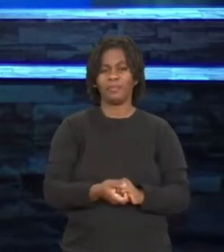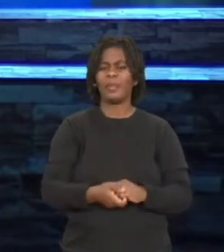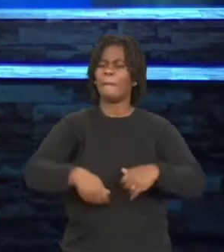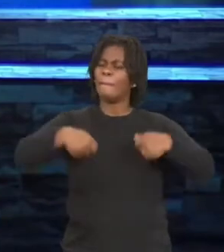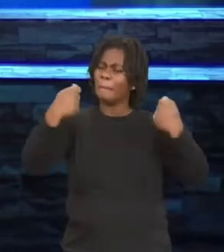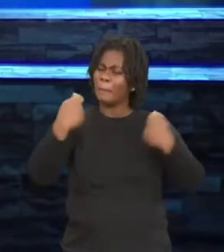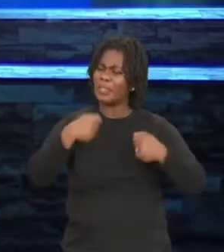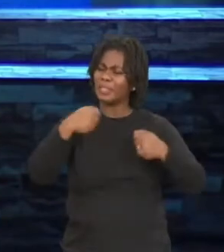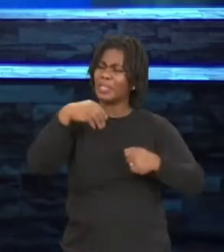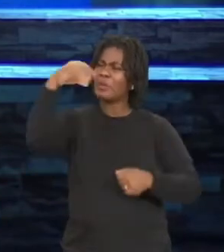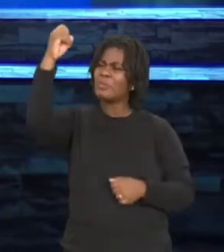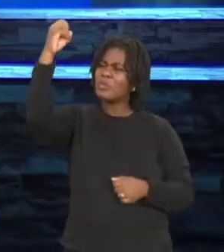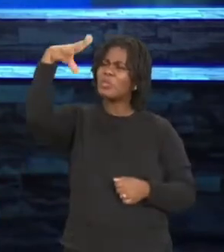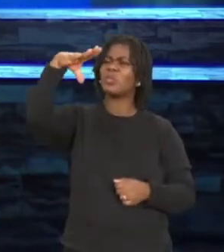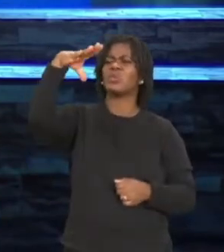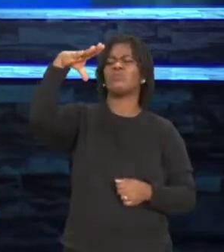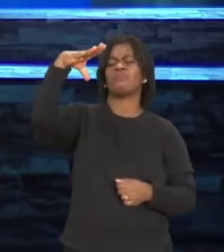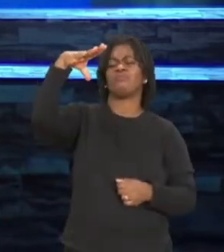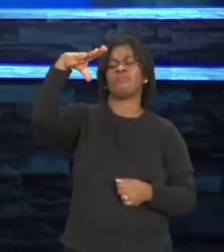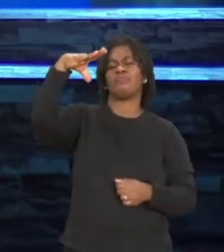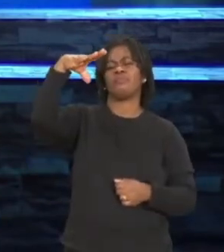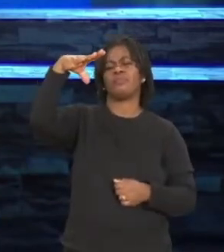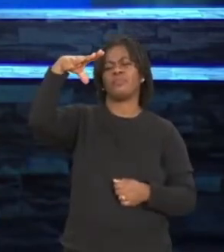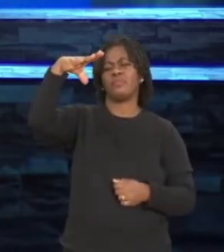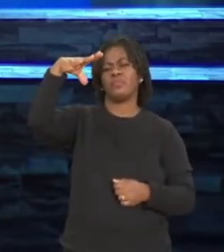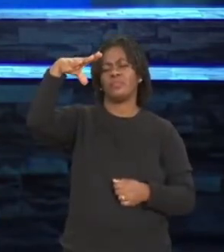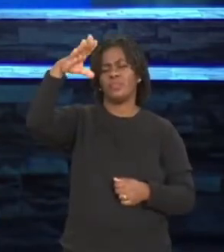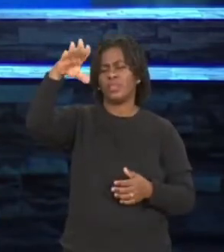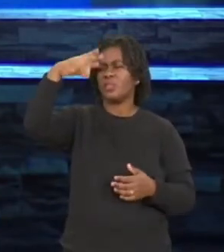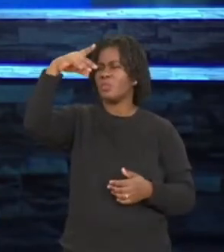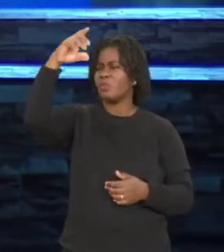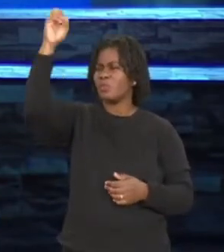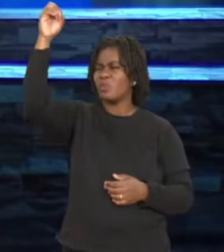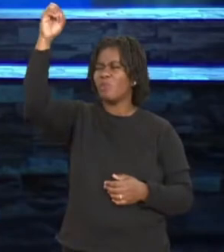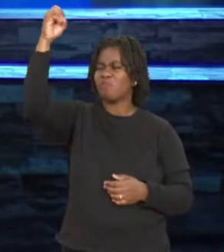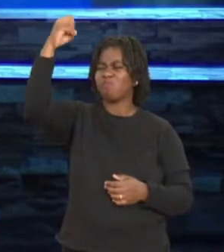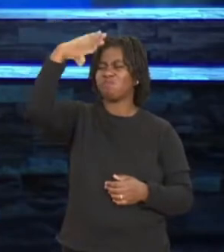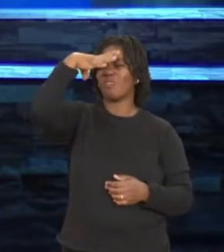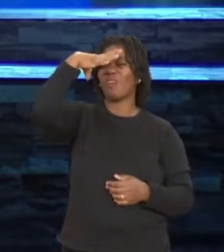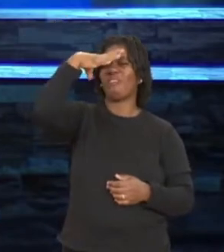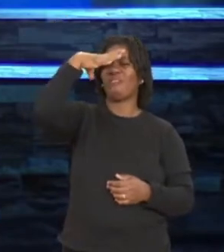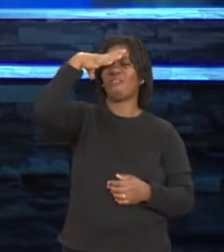Precisamos de luz. Acende nossa candeia.